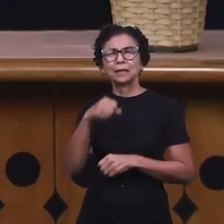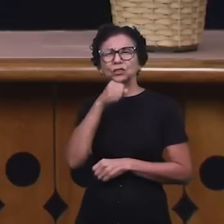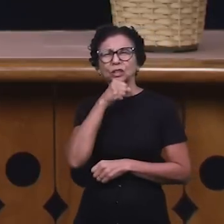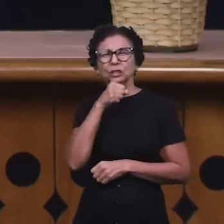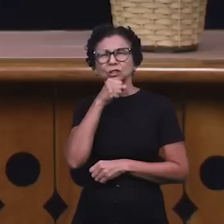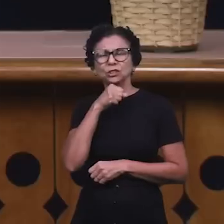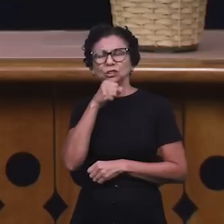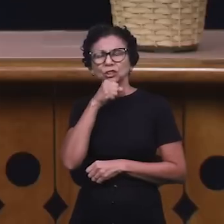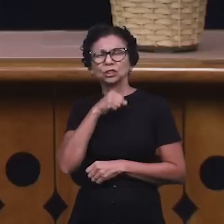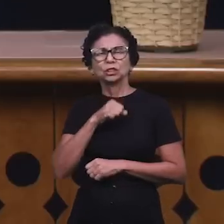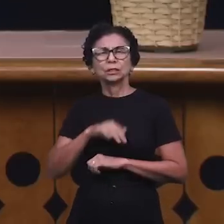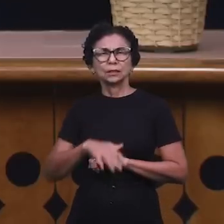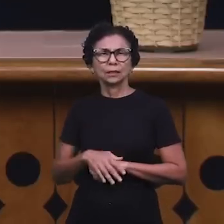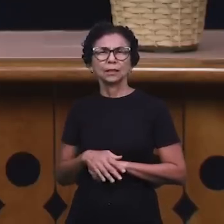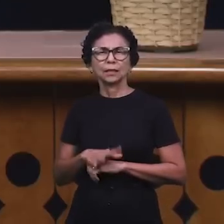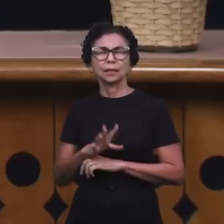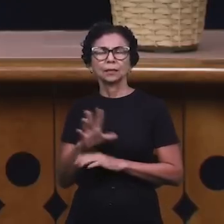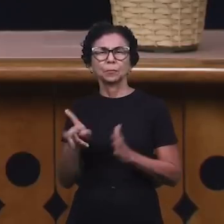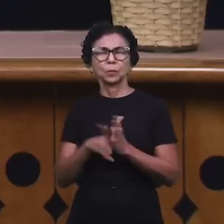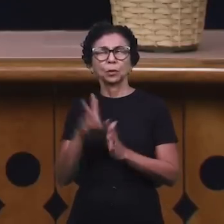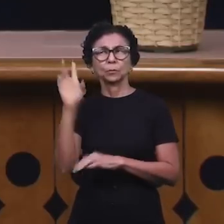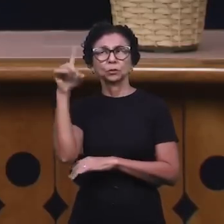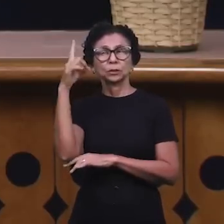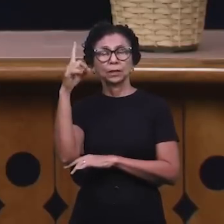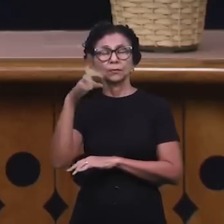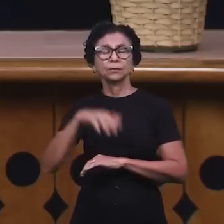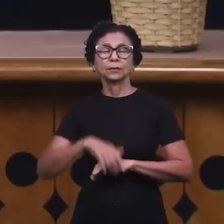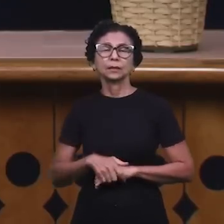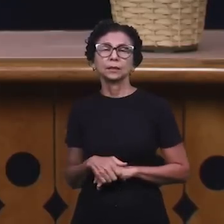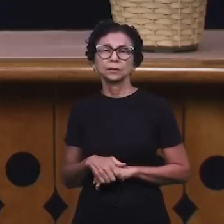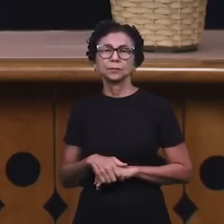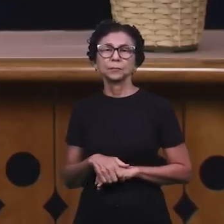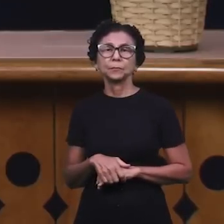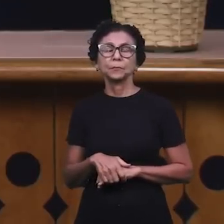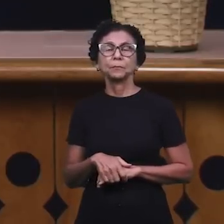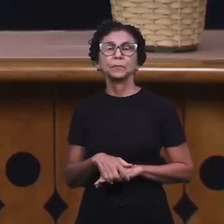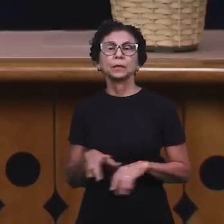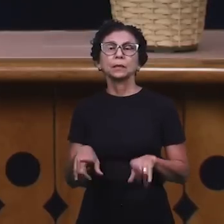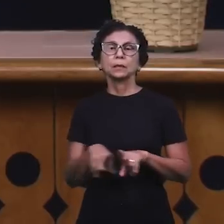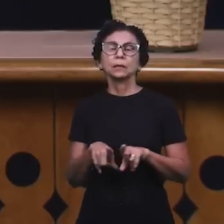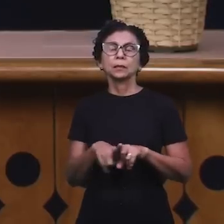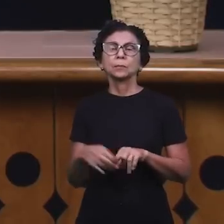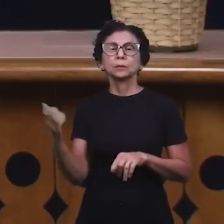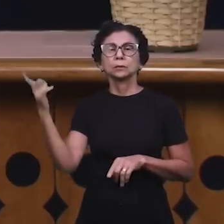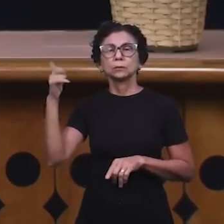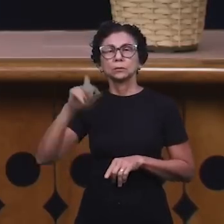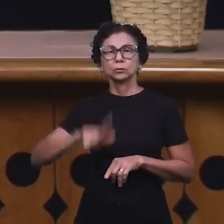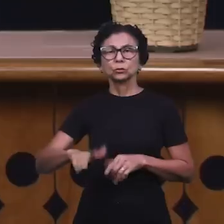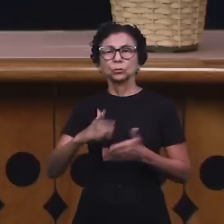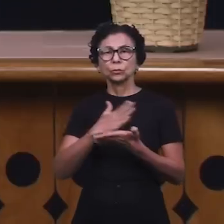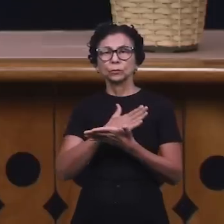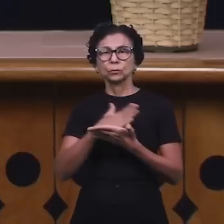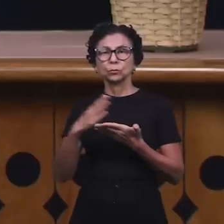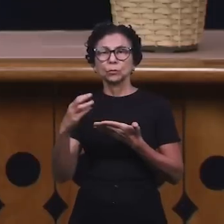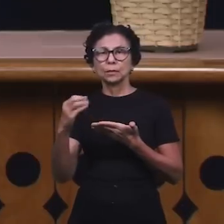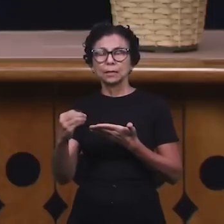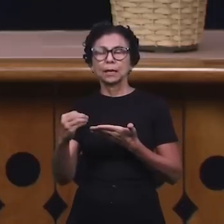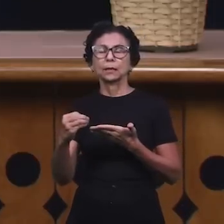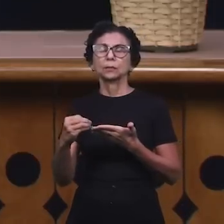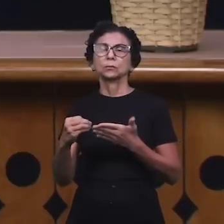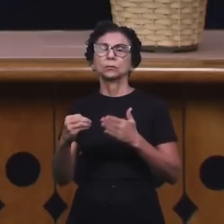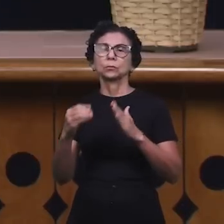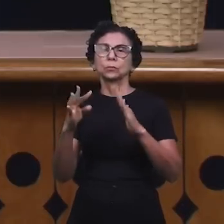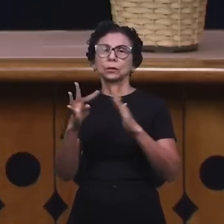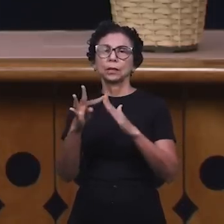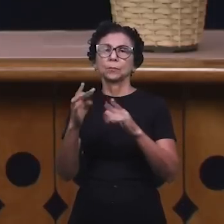Davi. E o terceiro sinal é reconstruir o templo. Tem detalhes nisso,